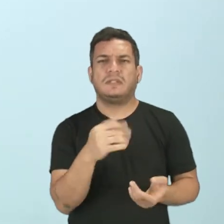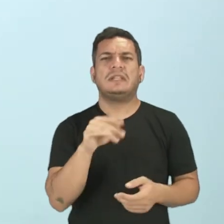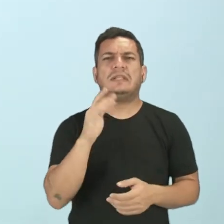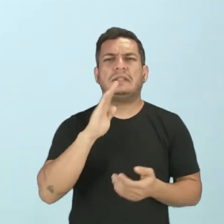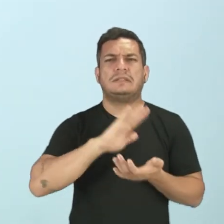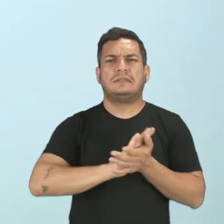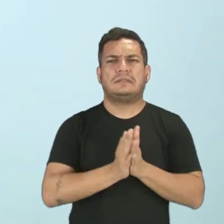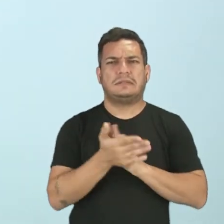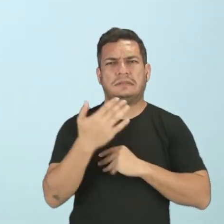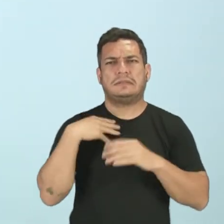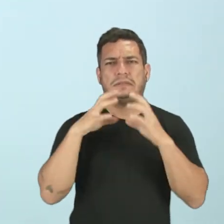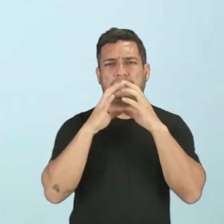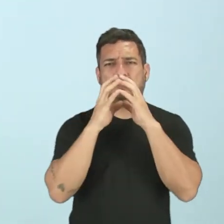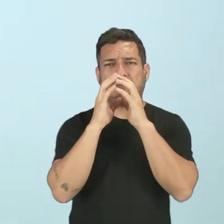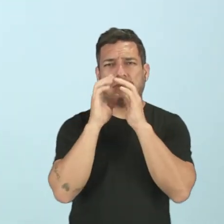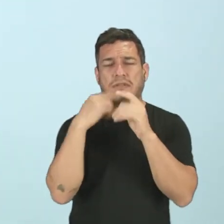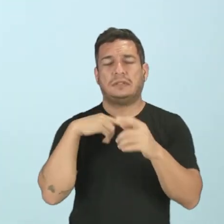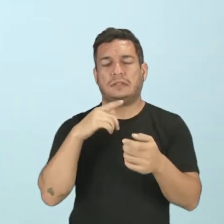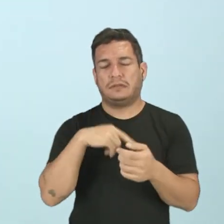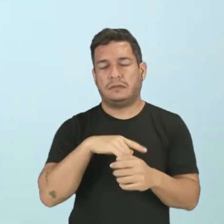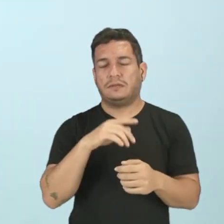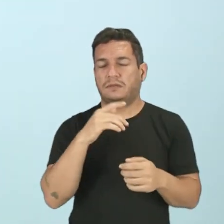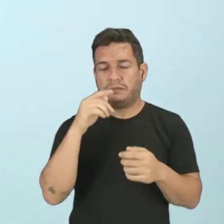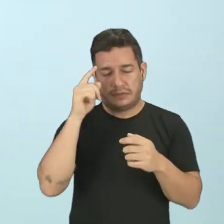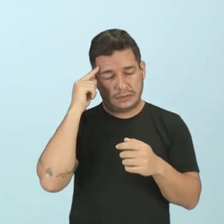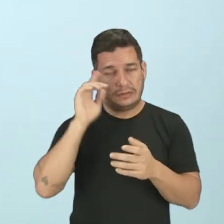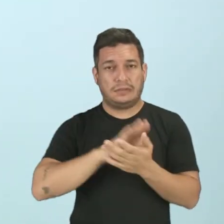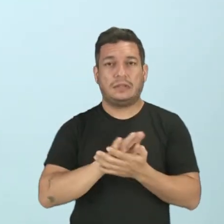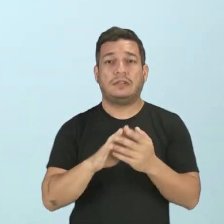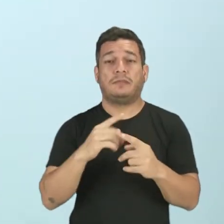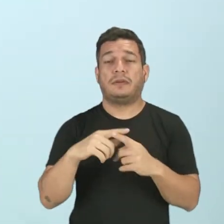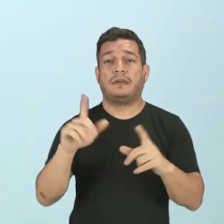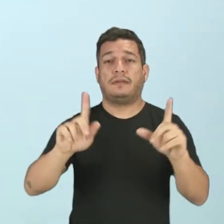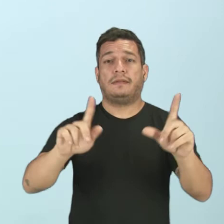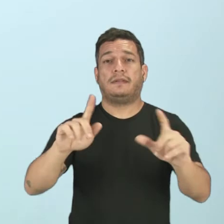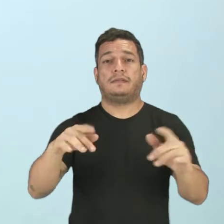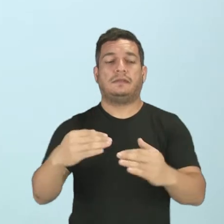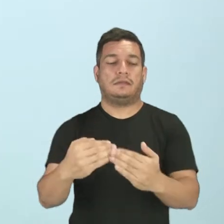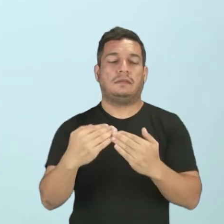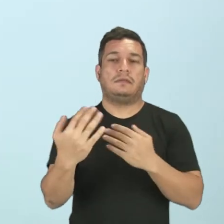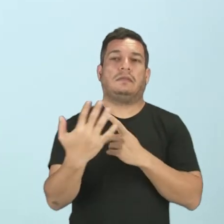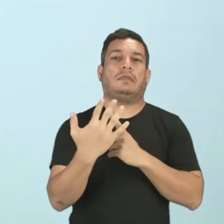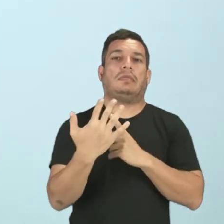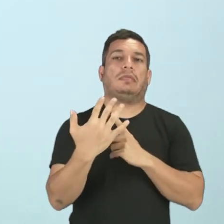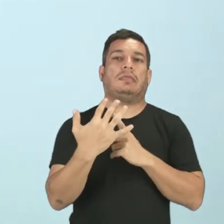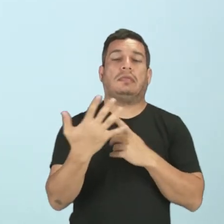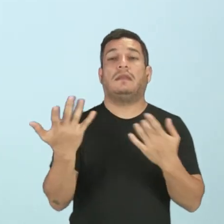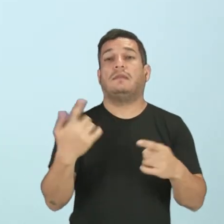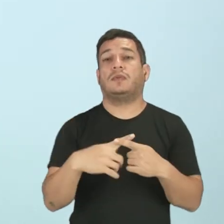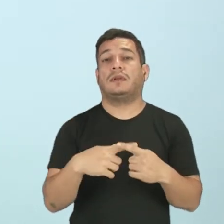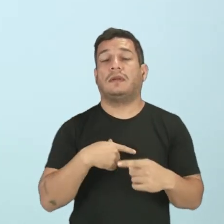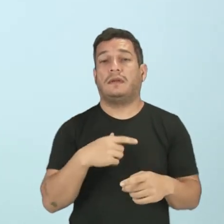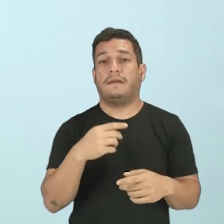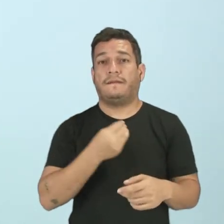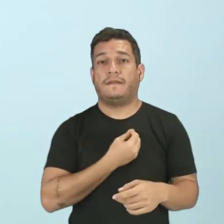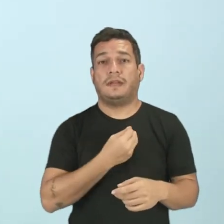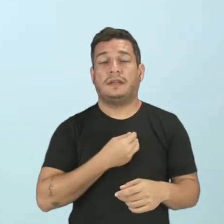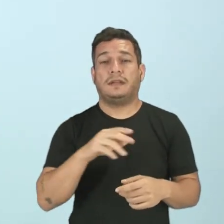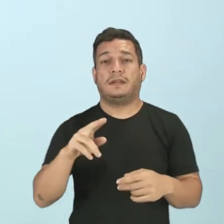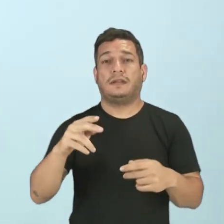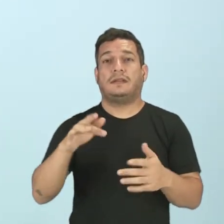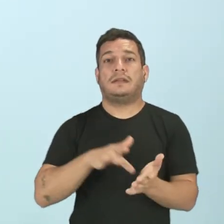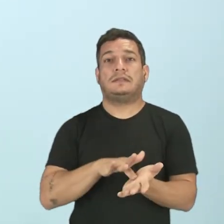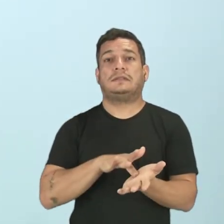de repente eu deixei de pensar porque a televisão está pensando por mim a tal ponto que eu considero uma vida fictícia de uma